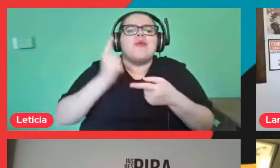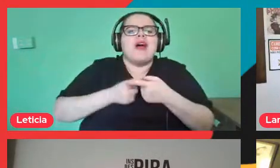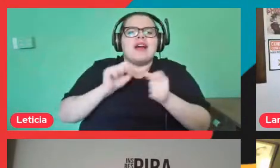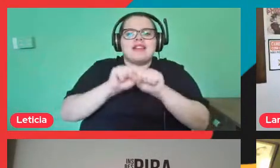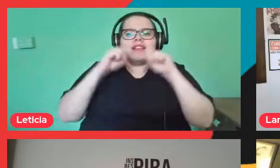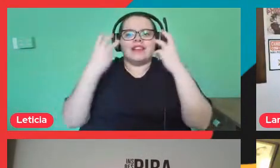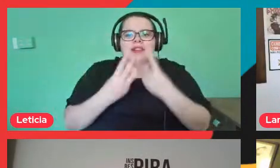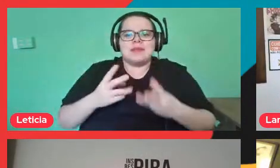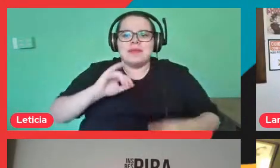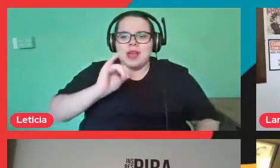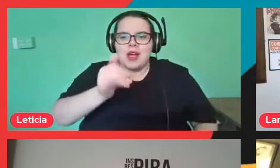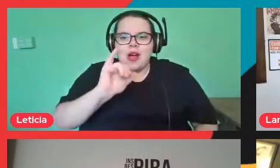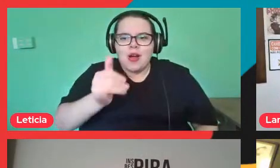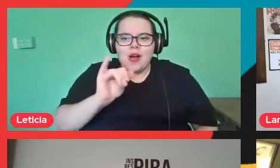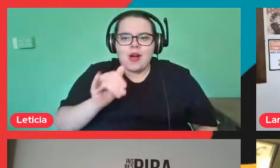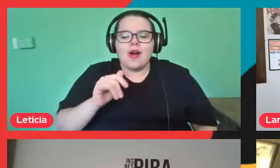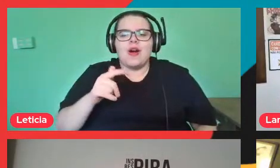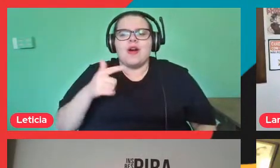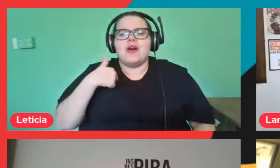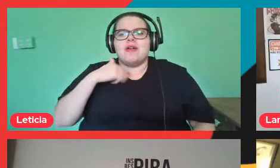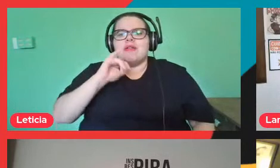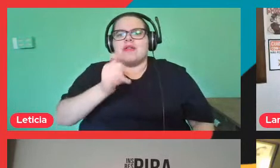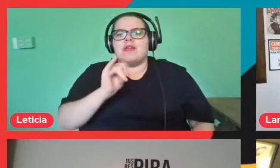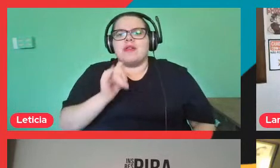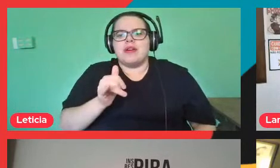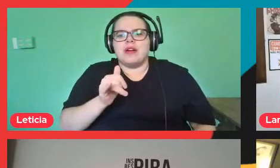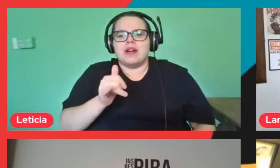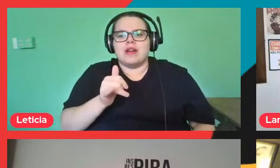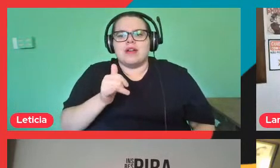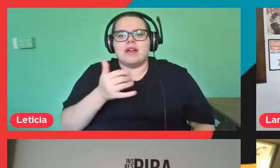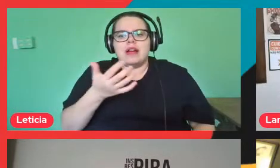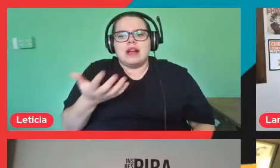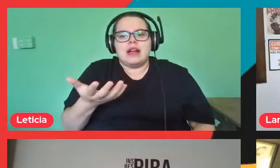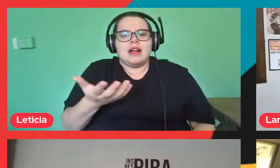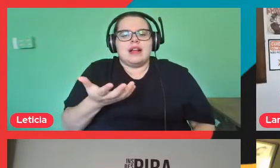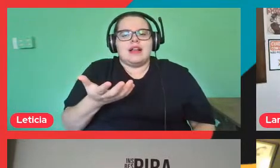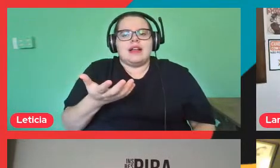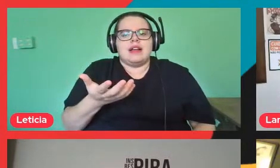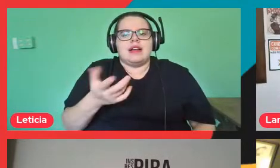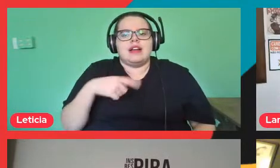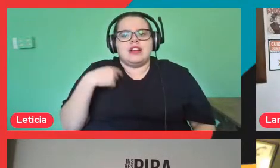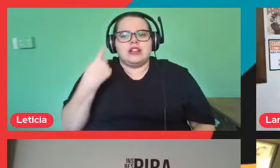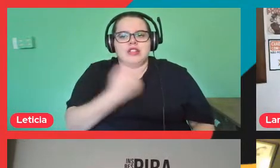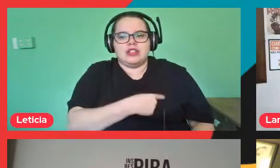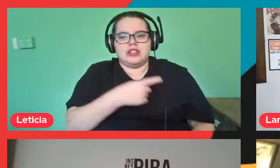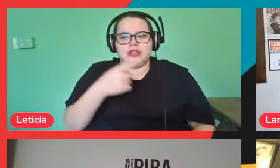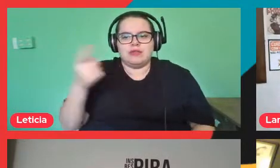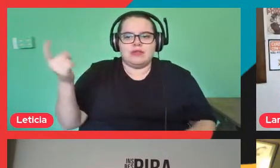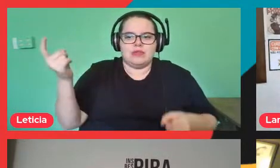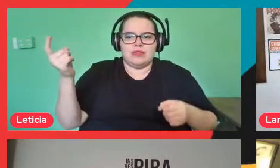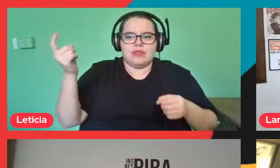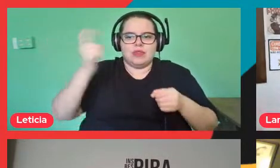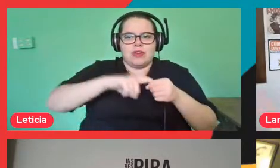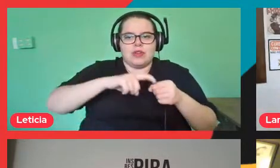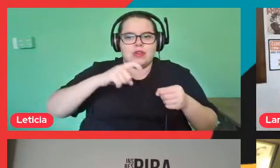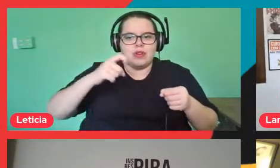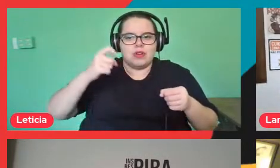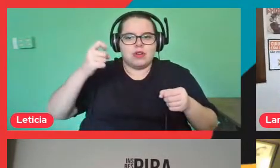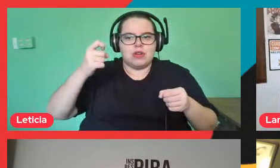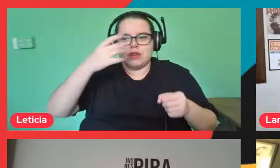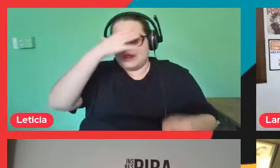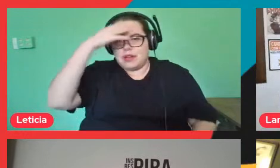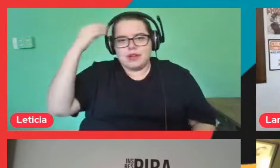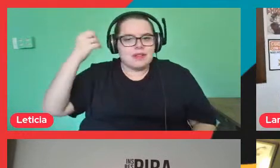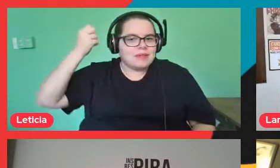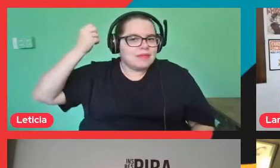Me contem. Contem para todo mundo que está ouvindo. Então, só né, voltando, eu esqueci